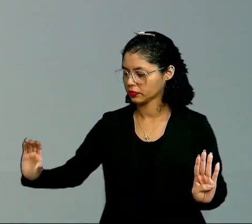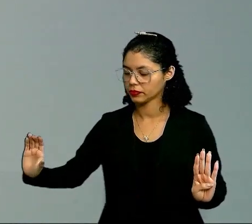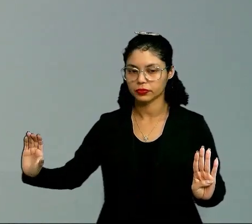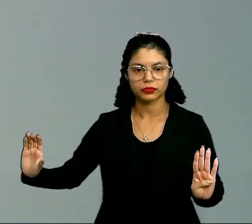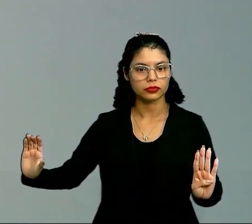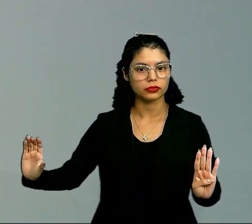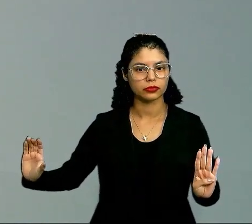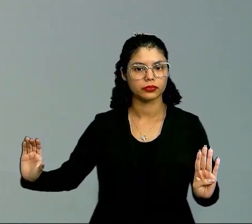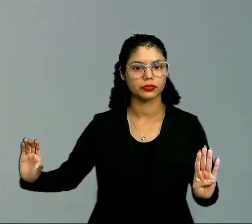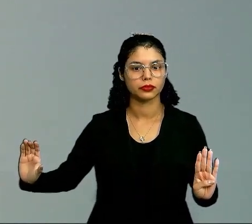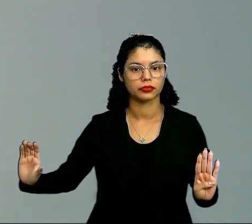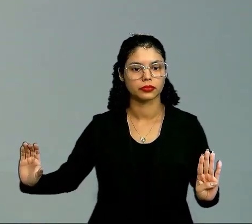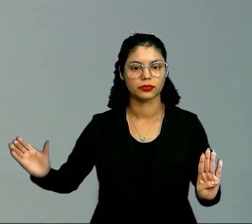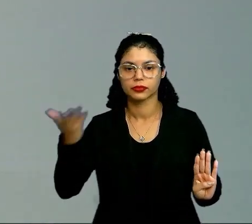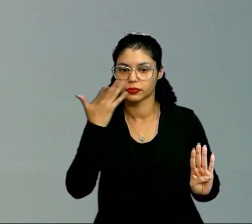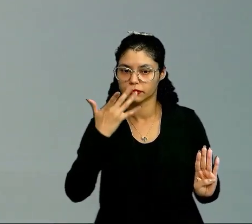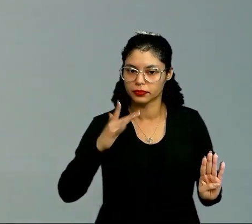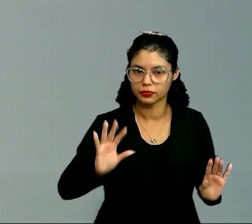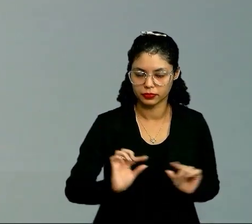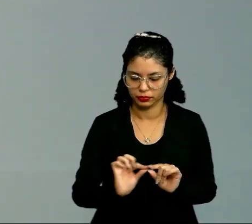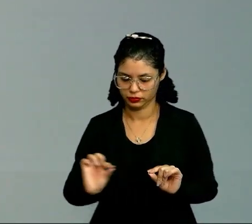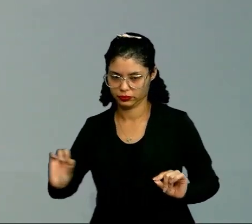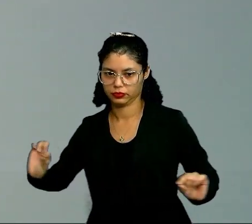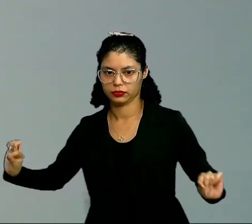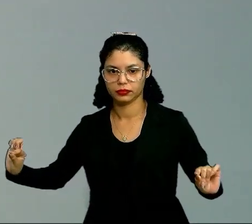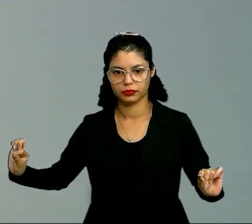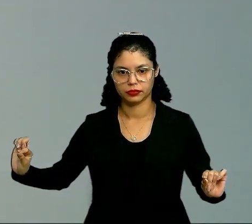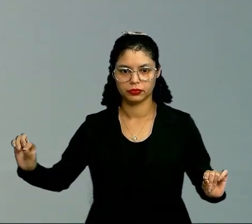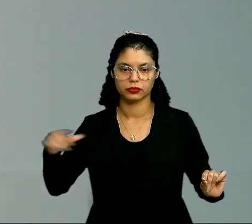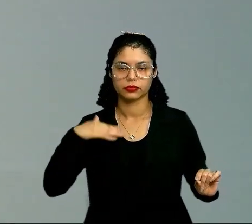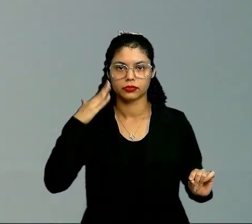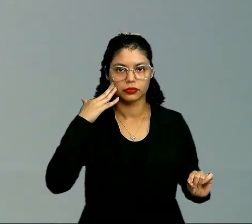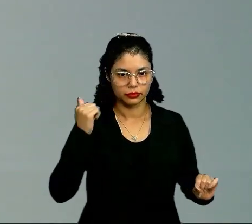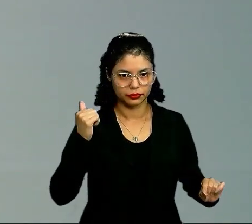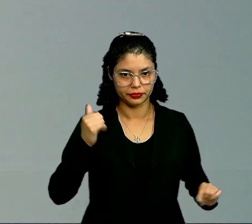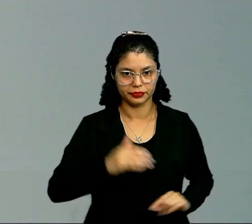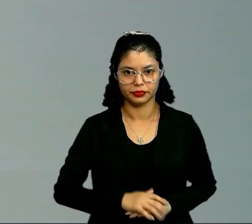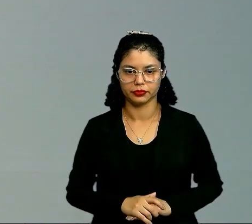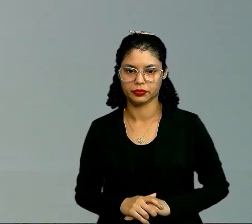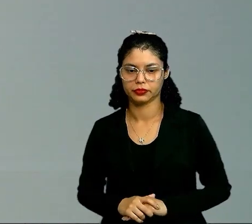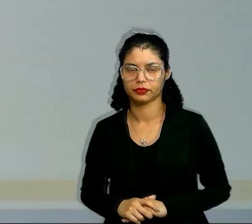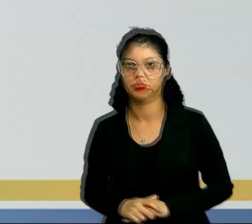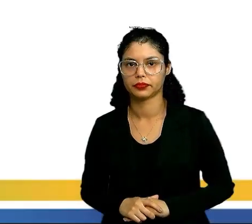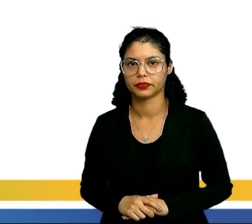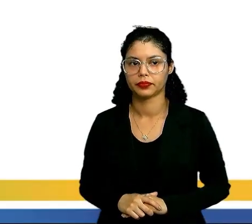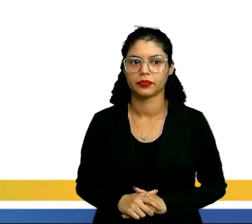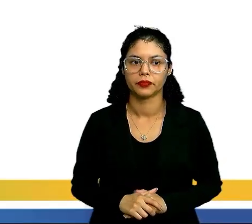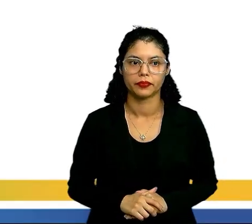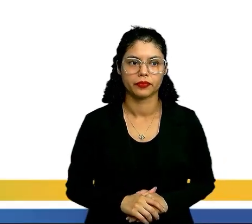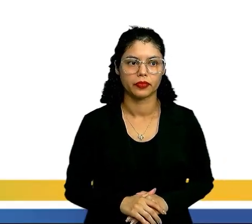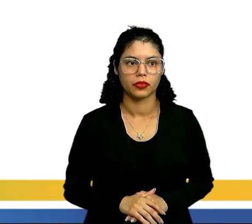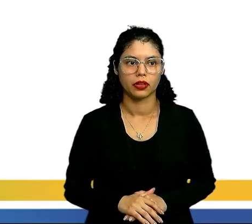C é a criança, é o espaço da criança que a gente está querendo saber. Então vamos lá.